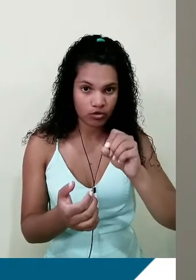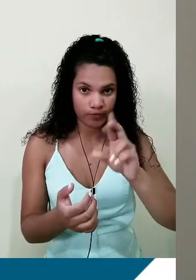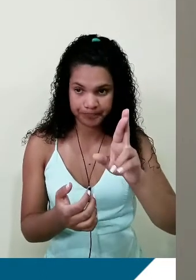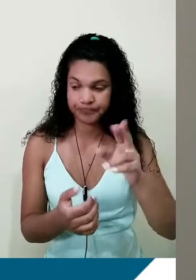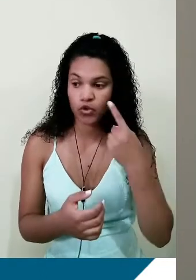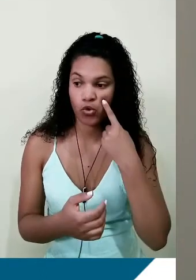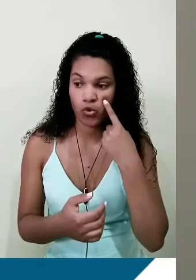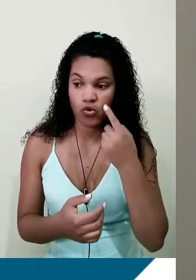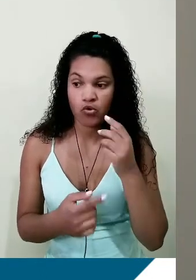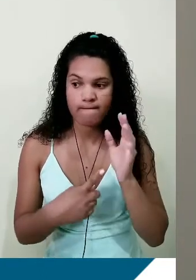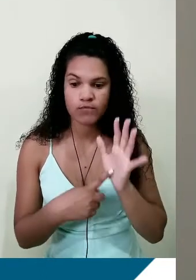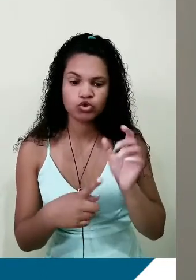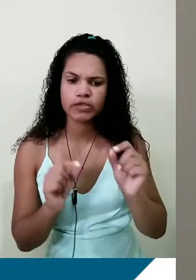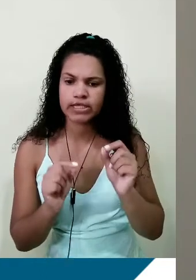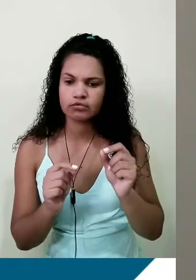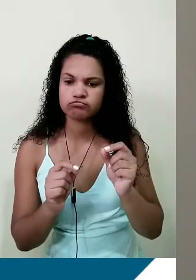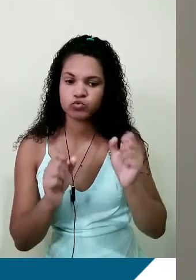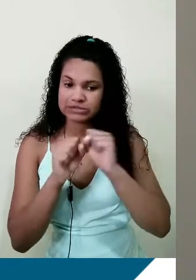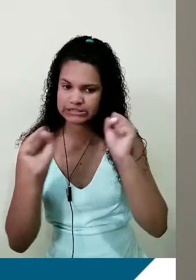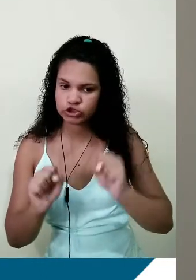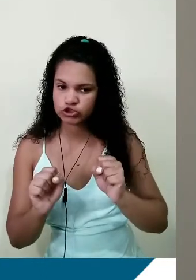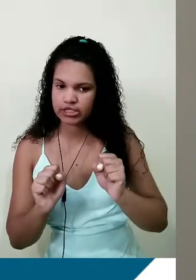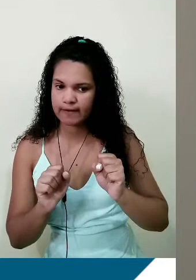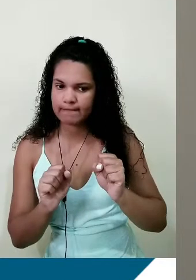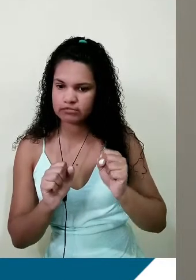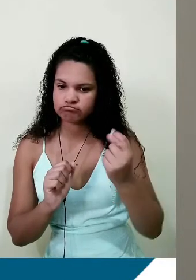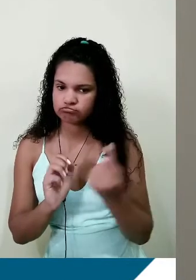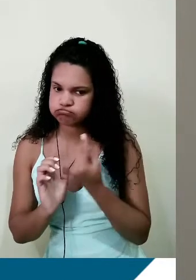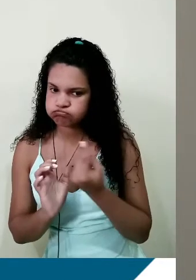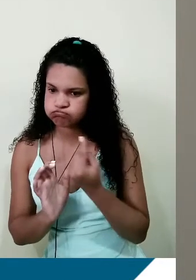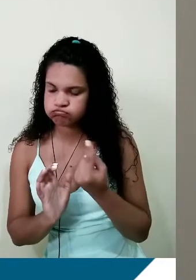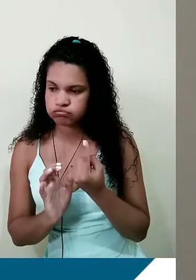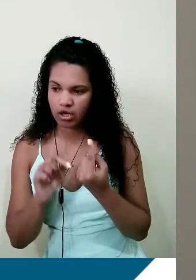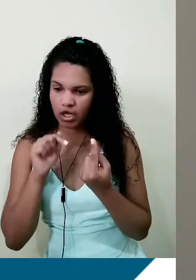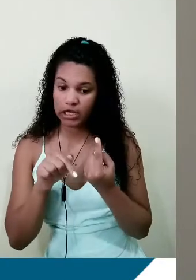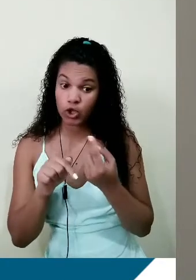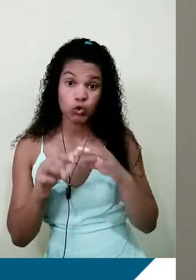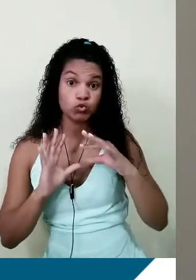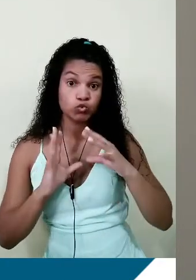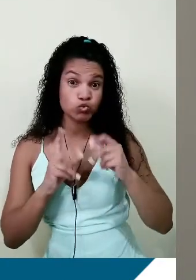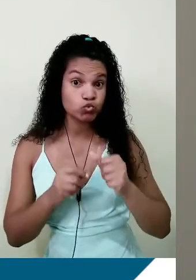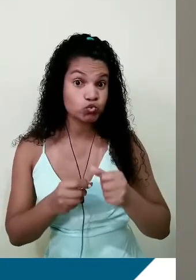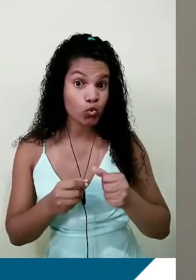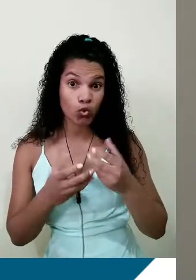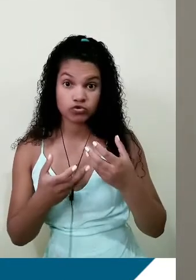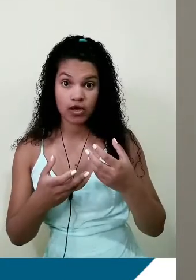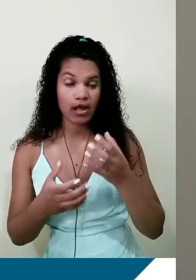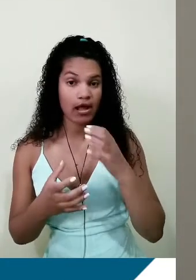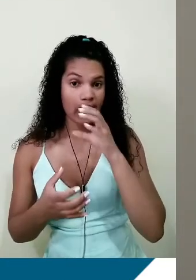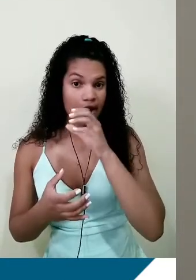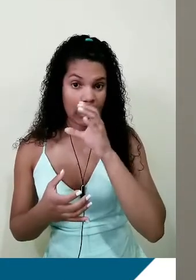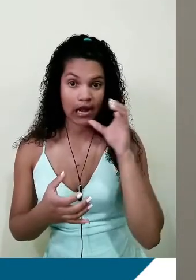isolado, toda a quantidade de calor que um corpo cede, ou seja, a quantidade de calor cedida,